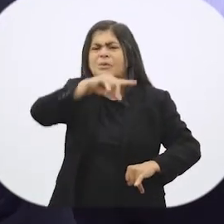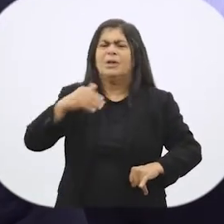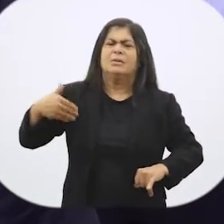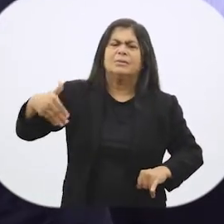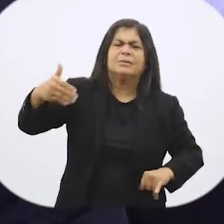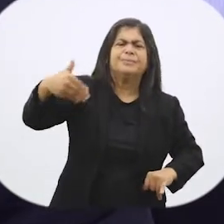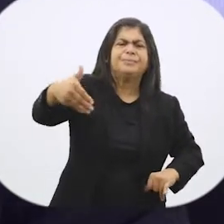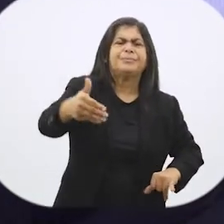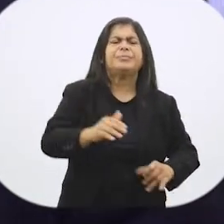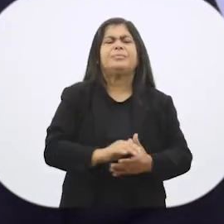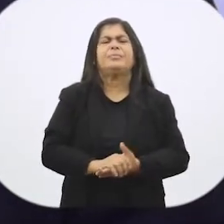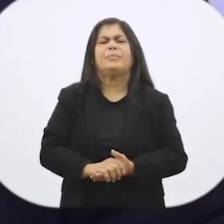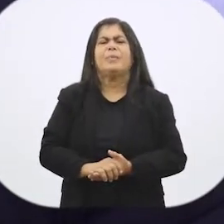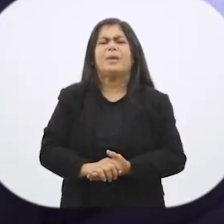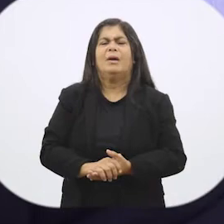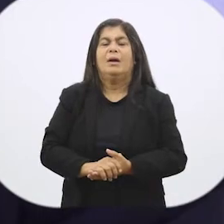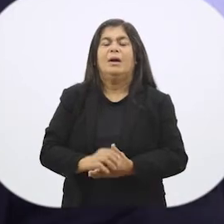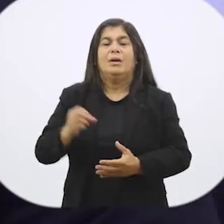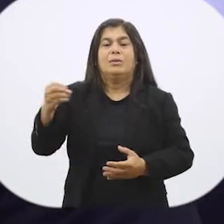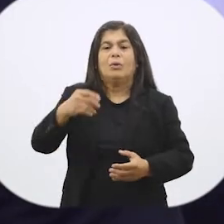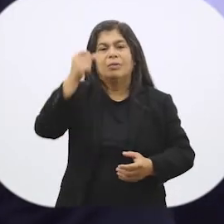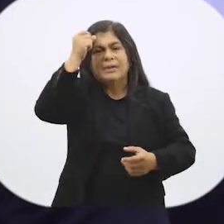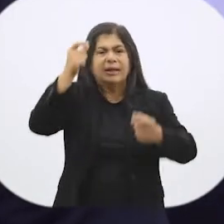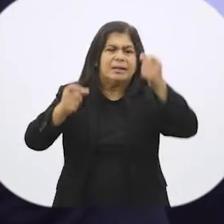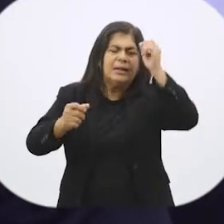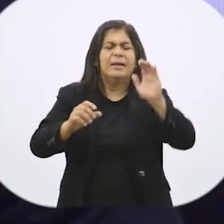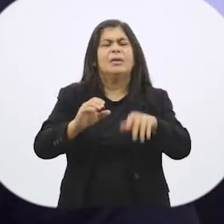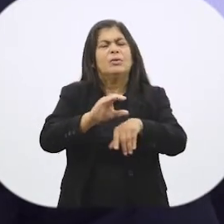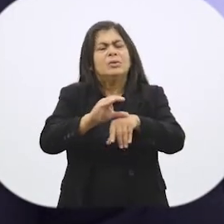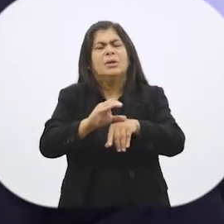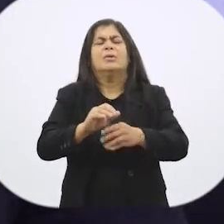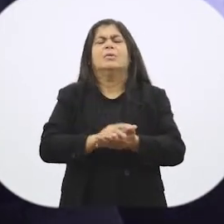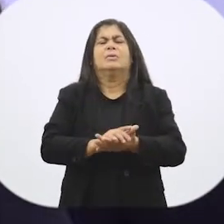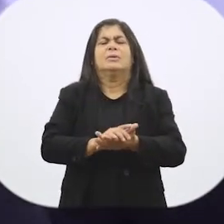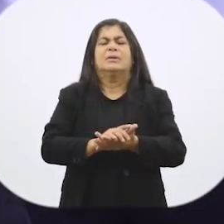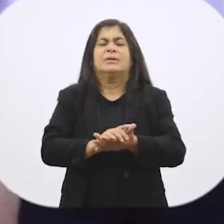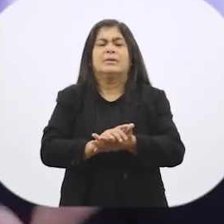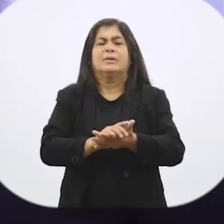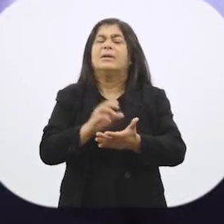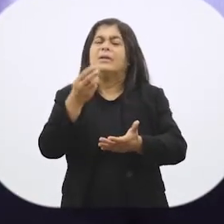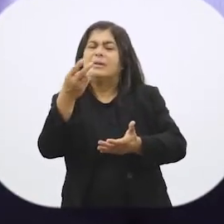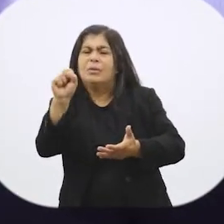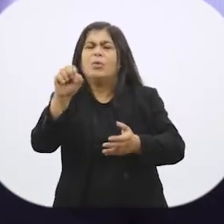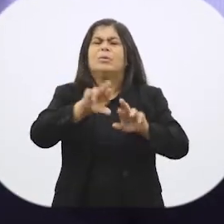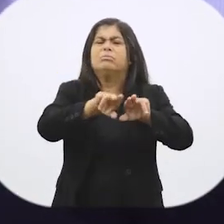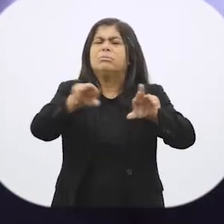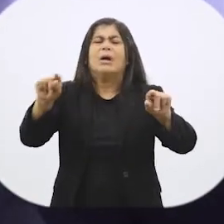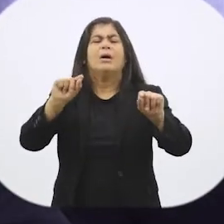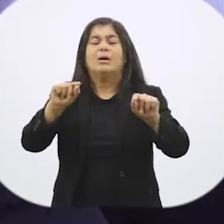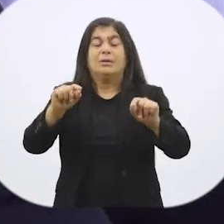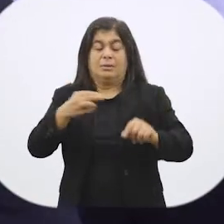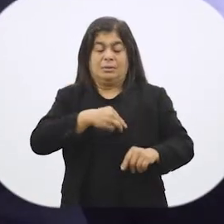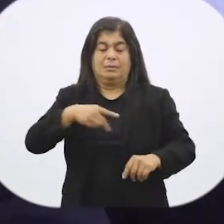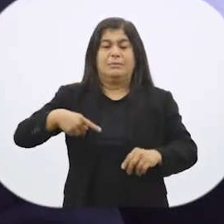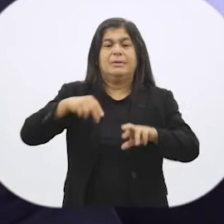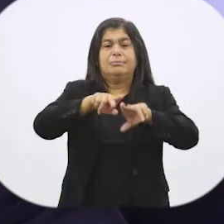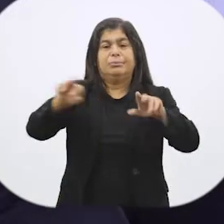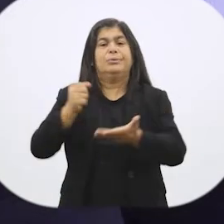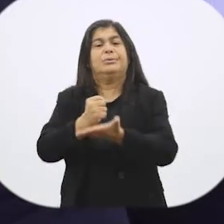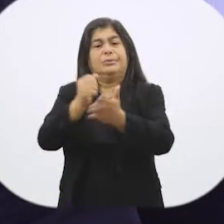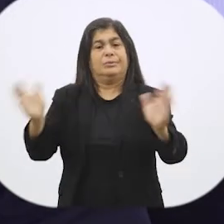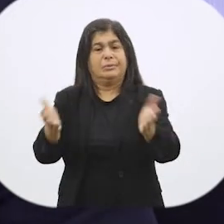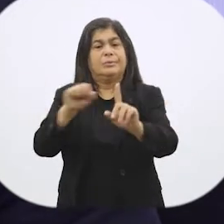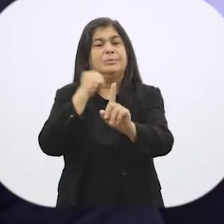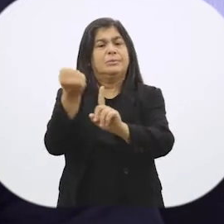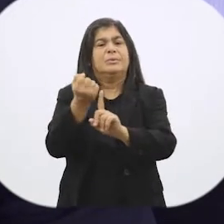passou, os caminhos novos a partir da Constituição de 88, a atuação do Ministério Público e o que ele pode fazer em